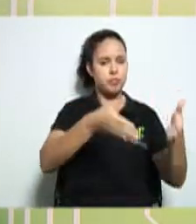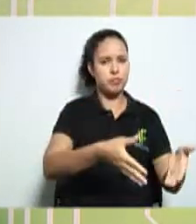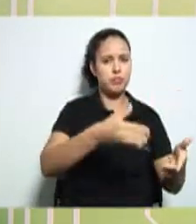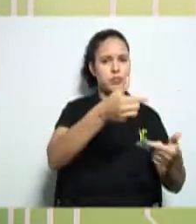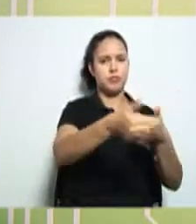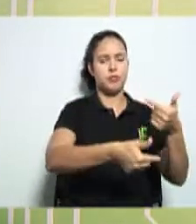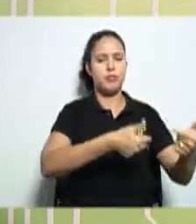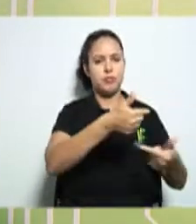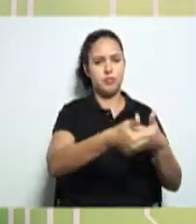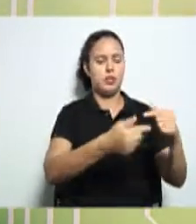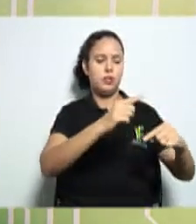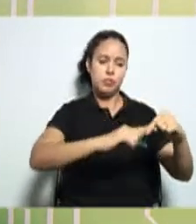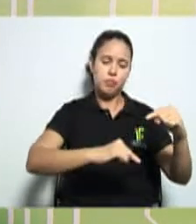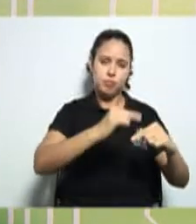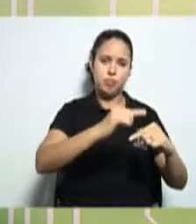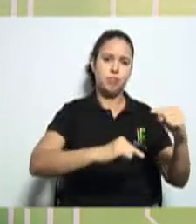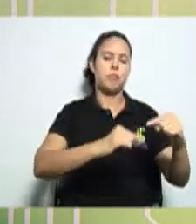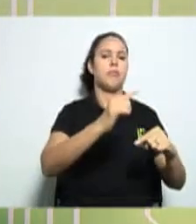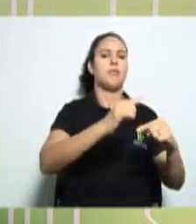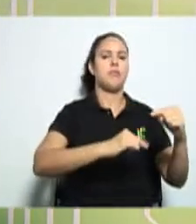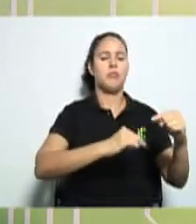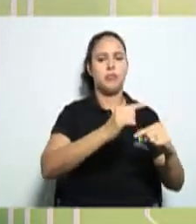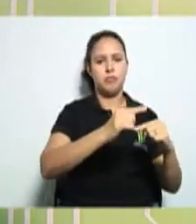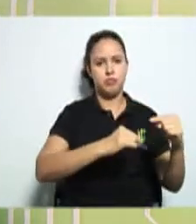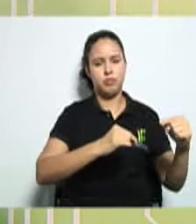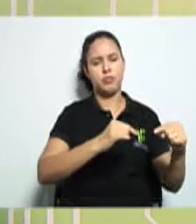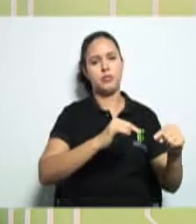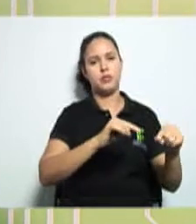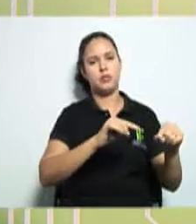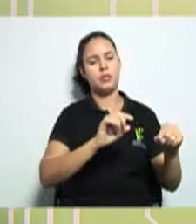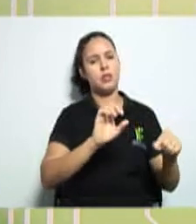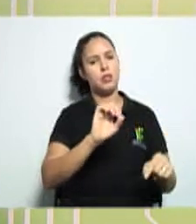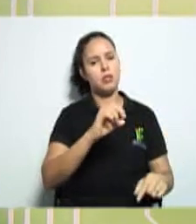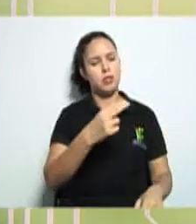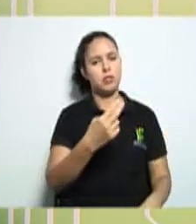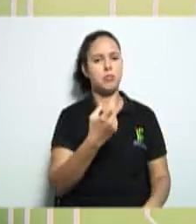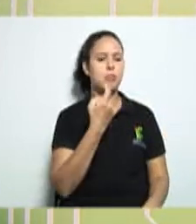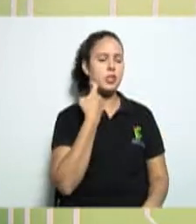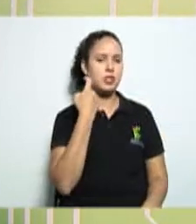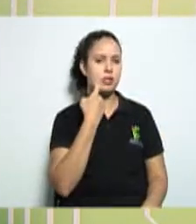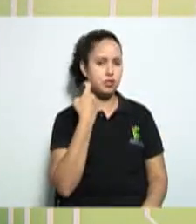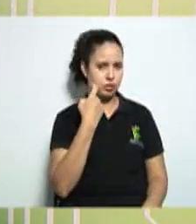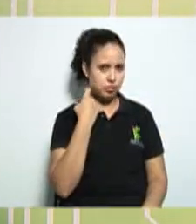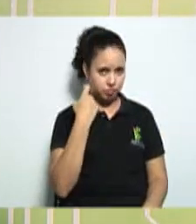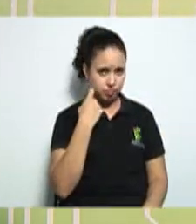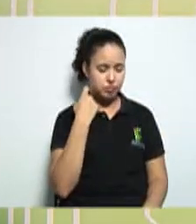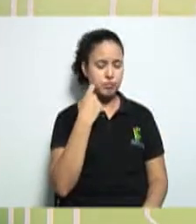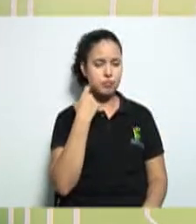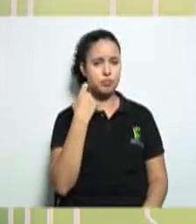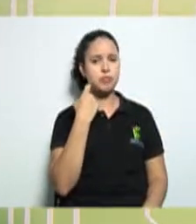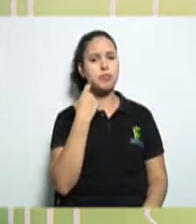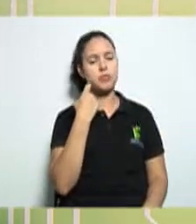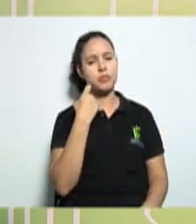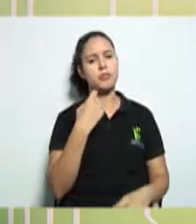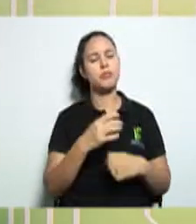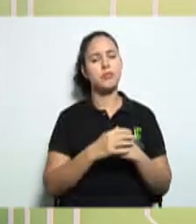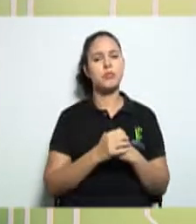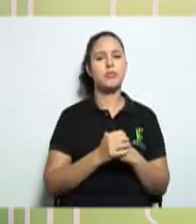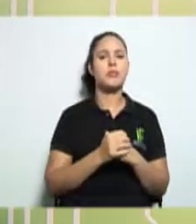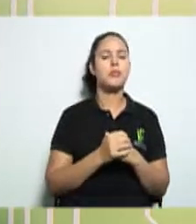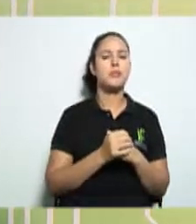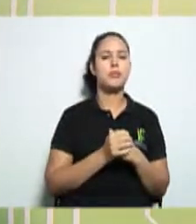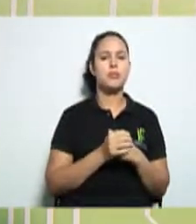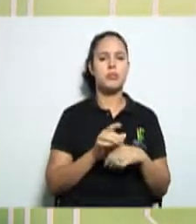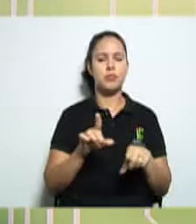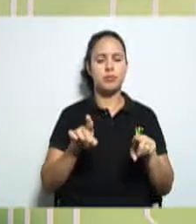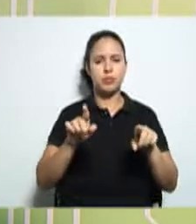trabalhar com produtos, no caso os peixes. Então, essa diferenciação é importante para vocês olhar. E há possibilidades da gente trabalhar